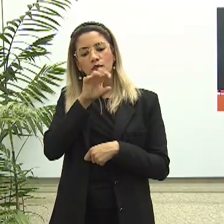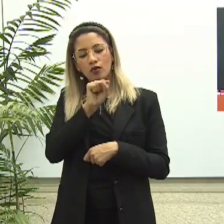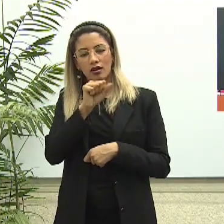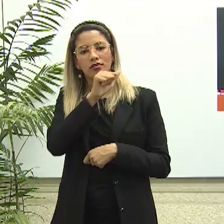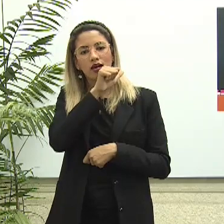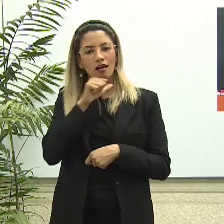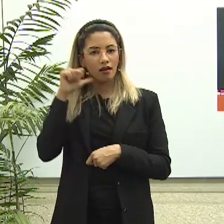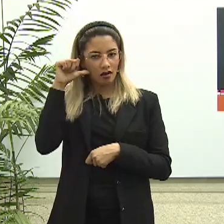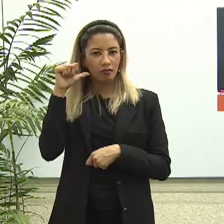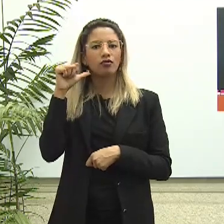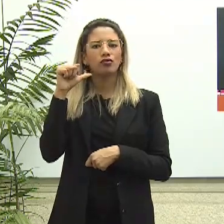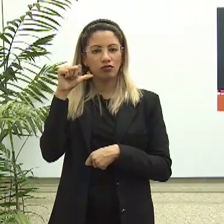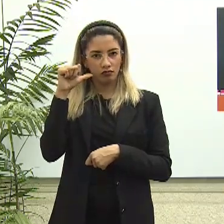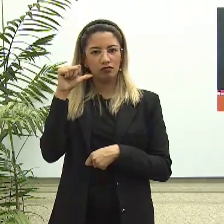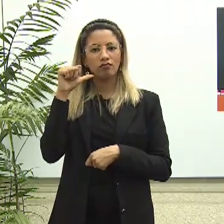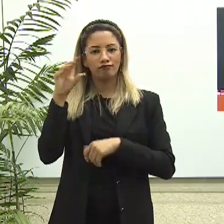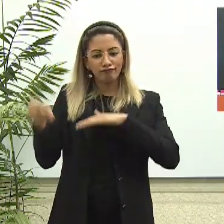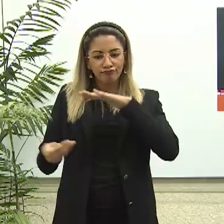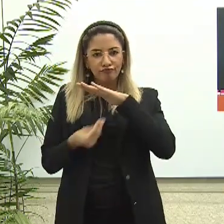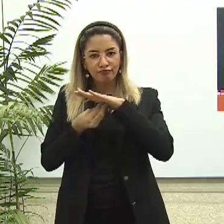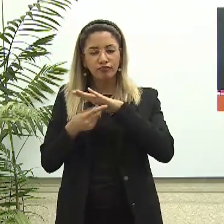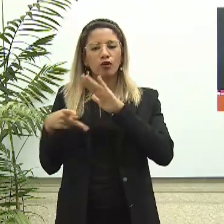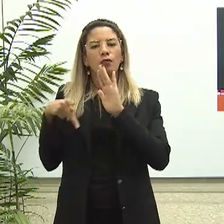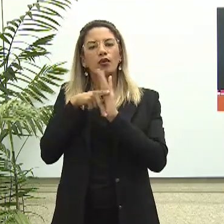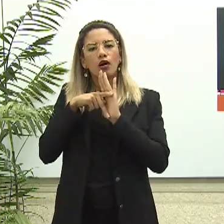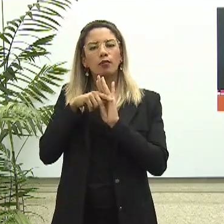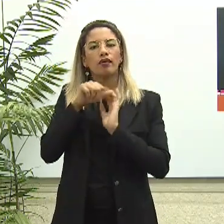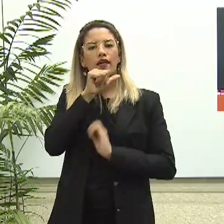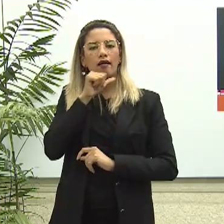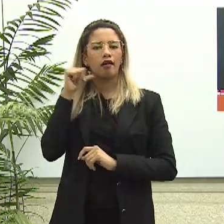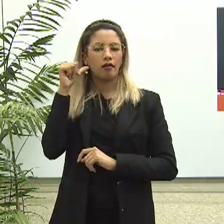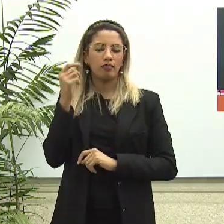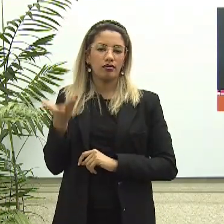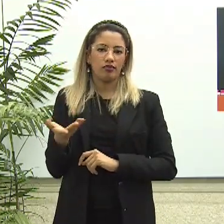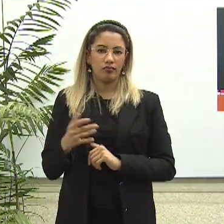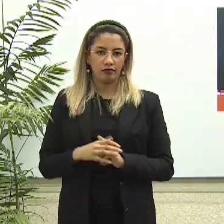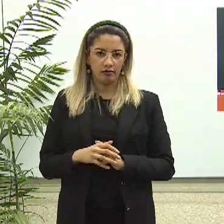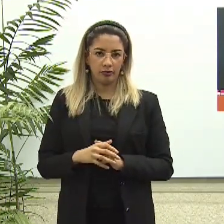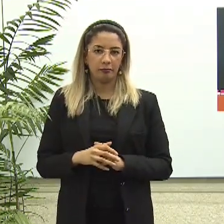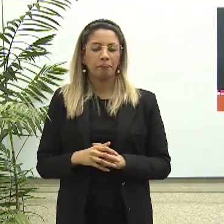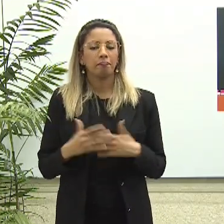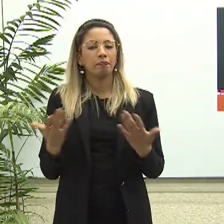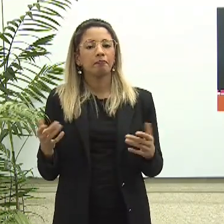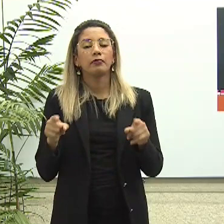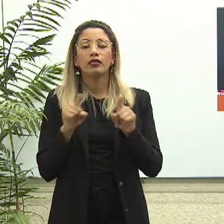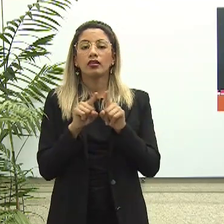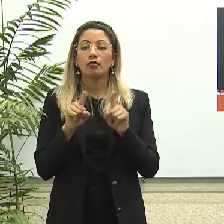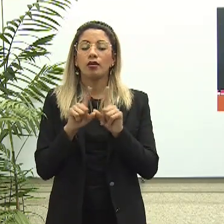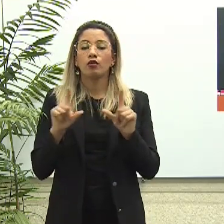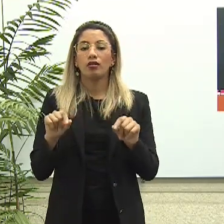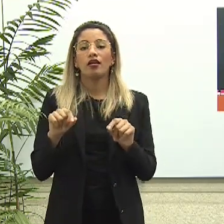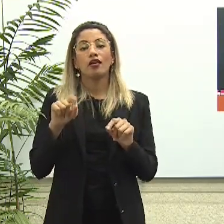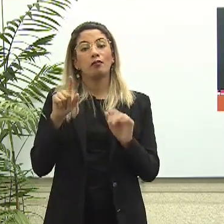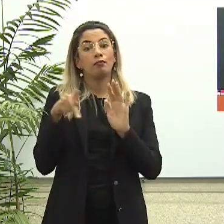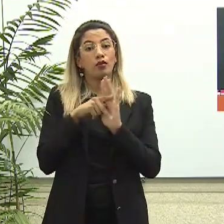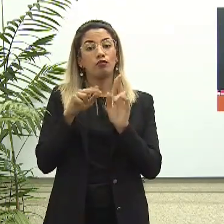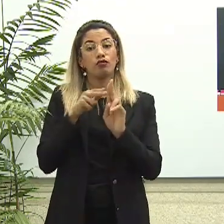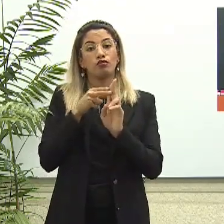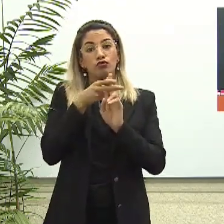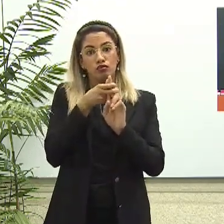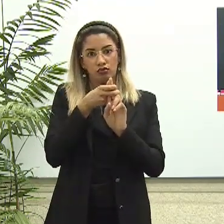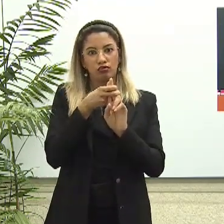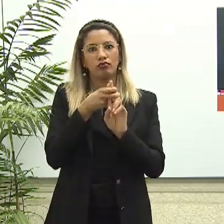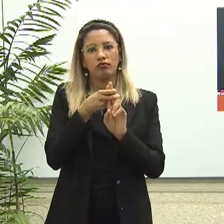de de de hosting o data center da da Amazon por exemplo né Eh para falar do da tá susto d de saúde isso para não falar da